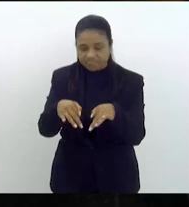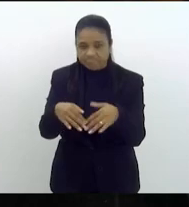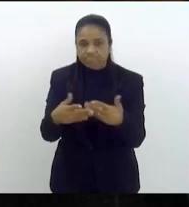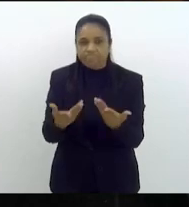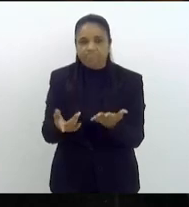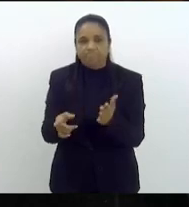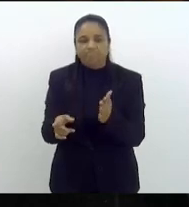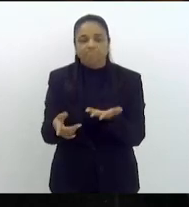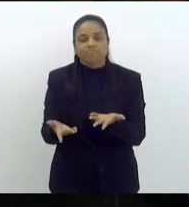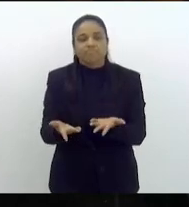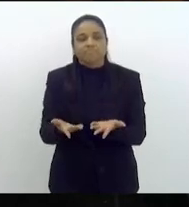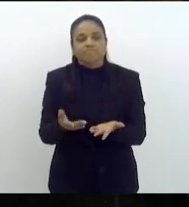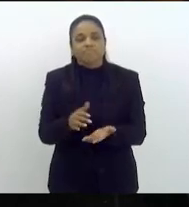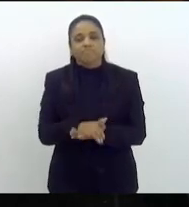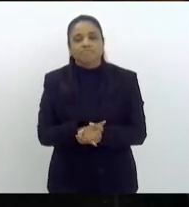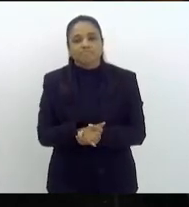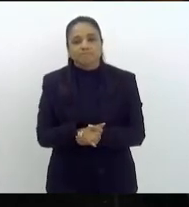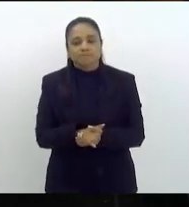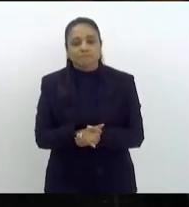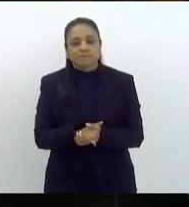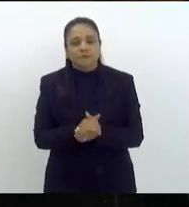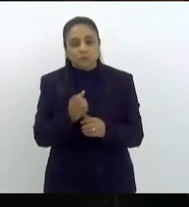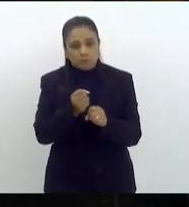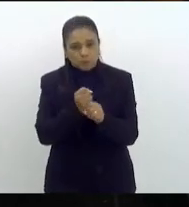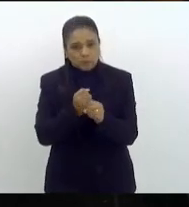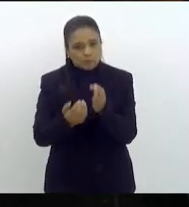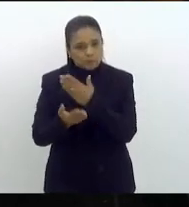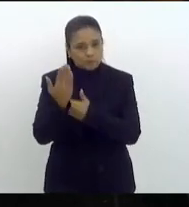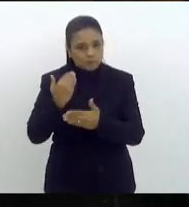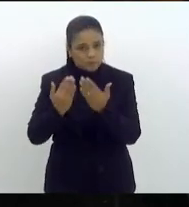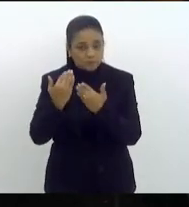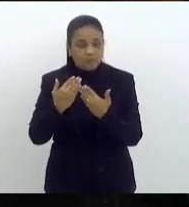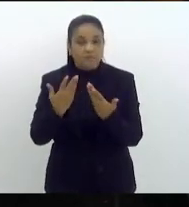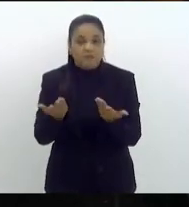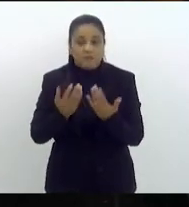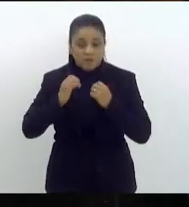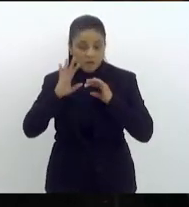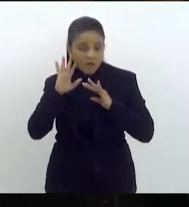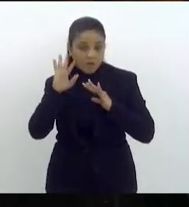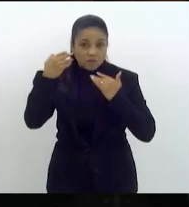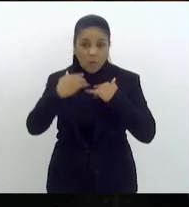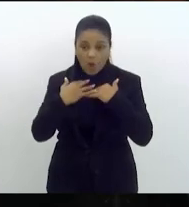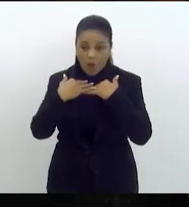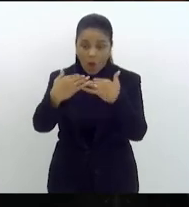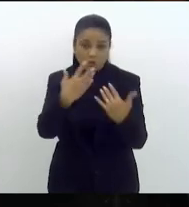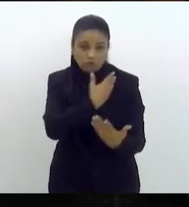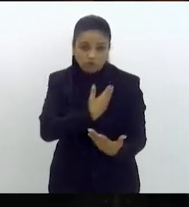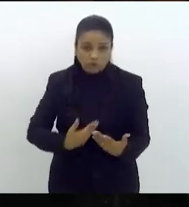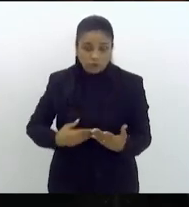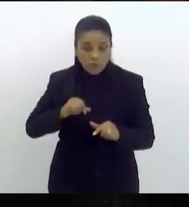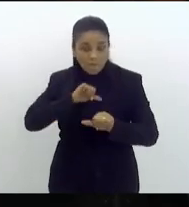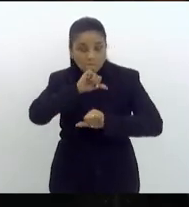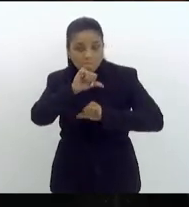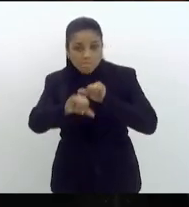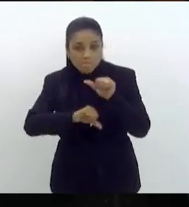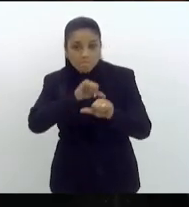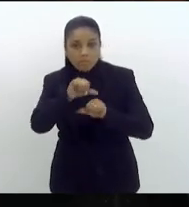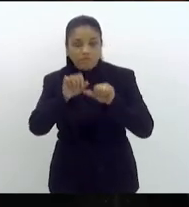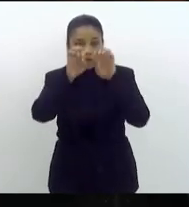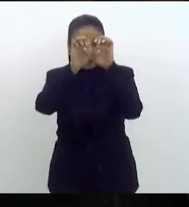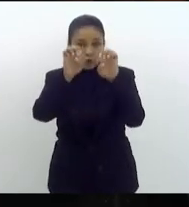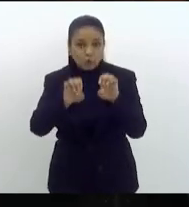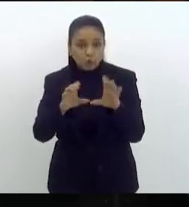é que se resolveu fazer essa audiência para modificar essa estrutura de cálculo